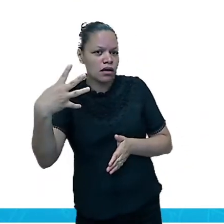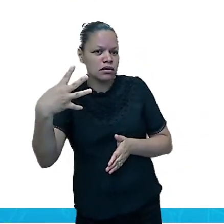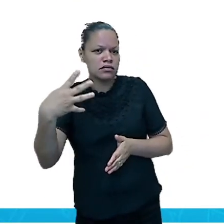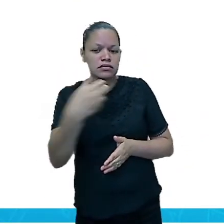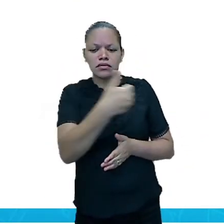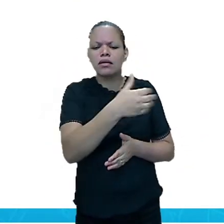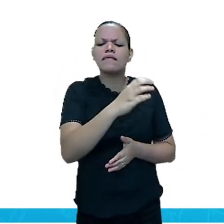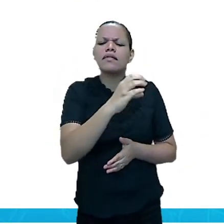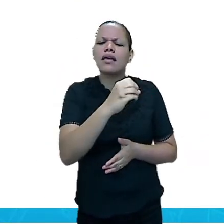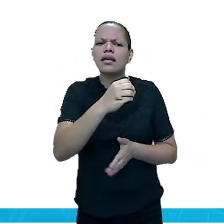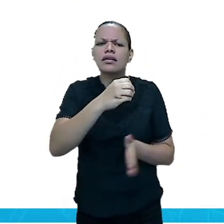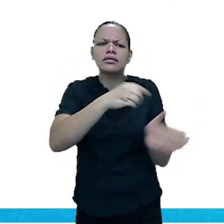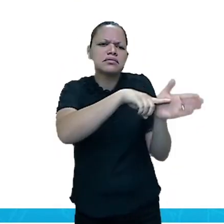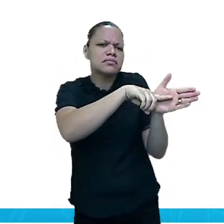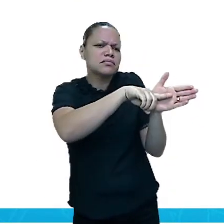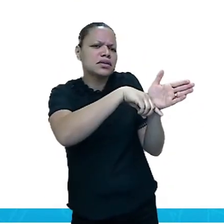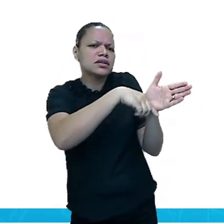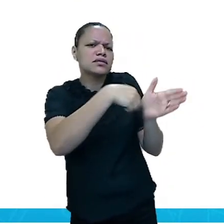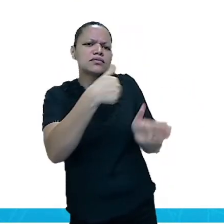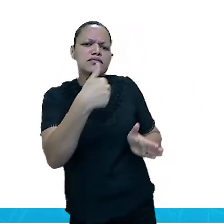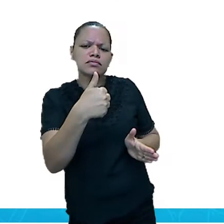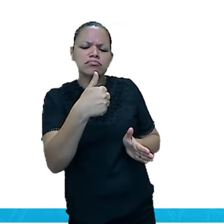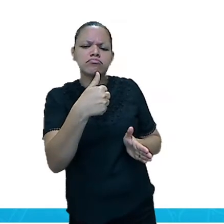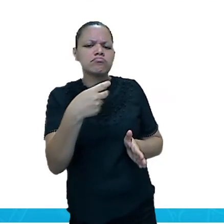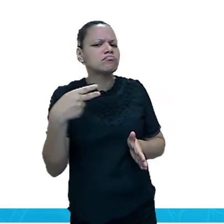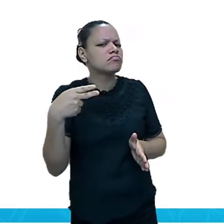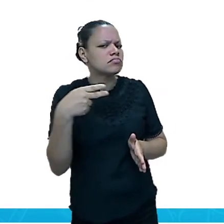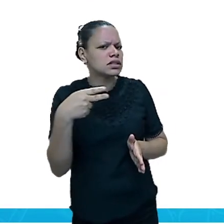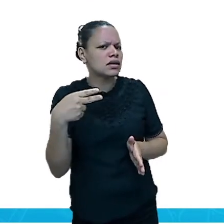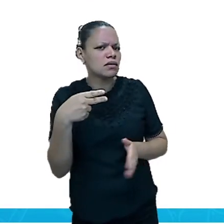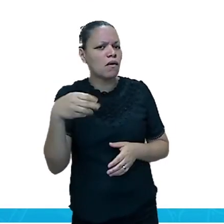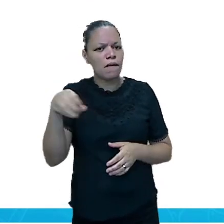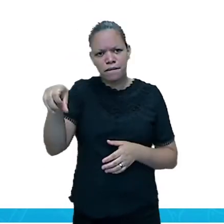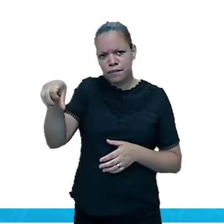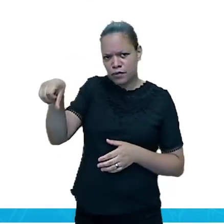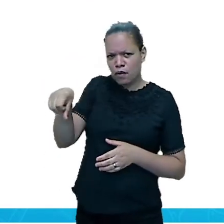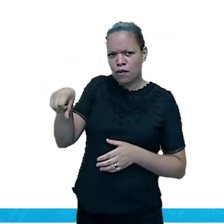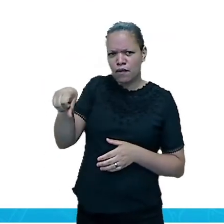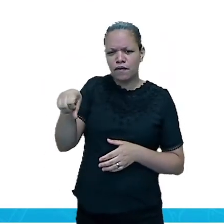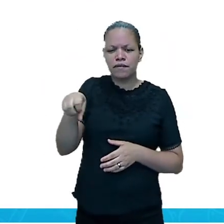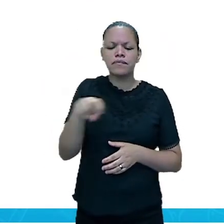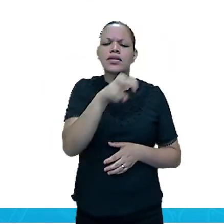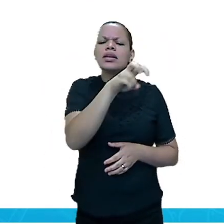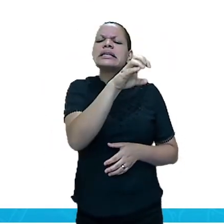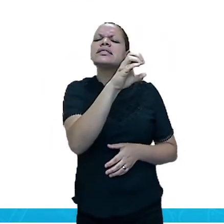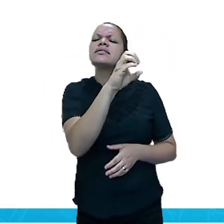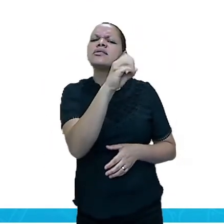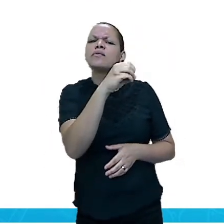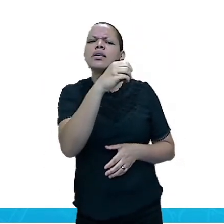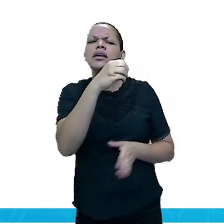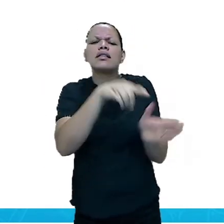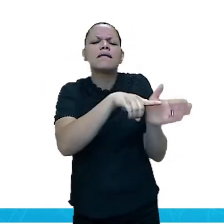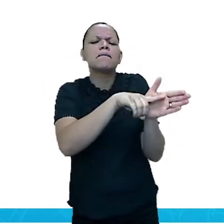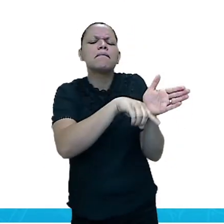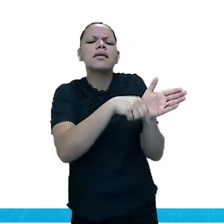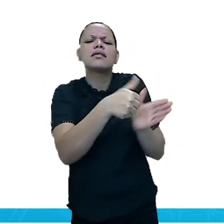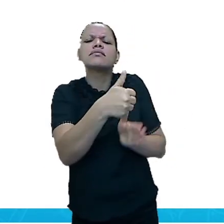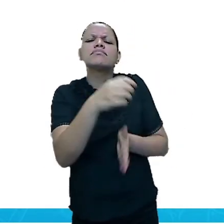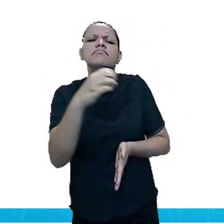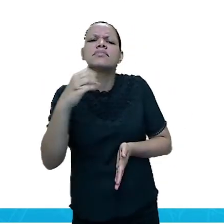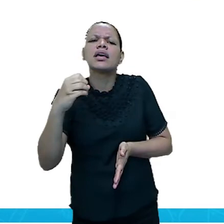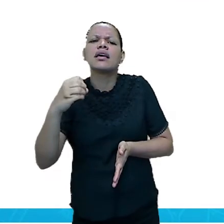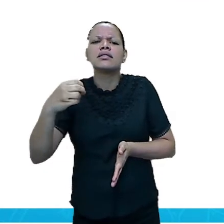que o número 50 é a letra L, que vai diminuir com 10, que vai dar o número